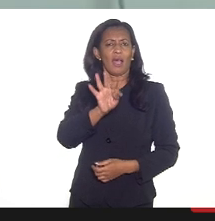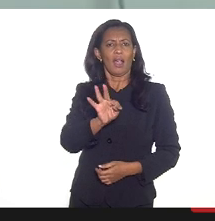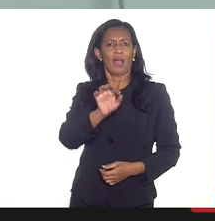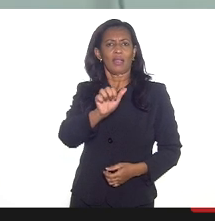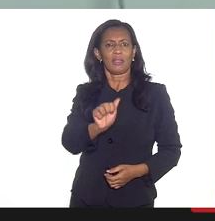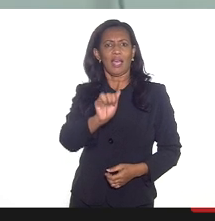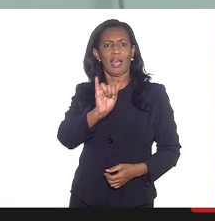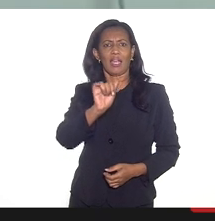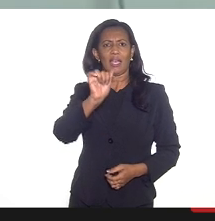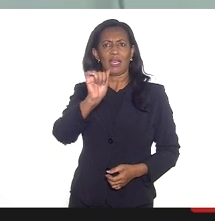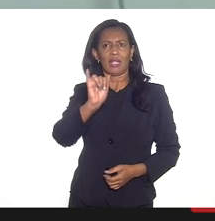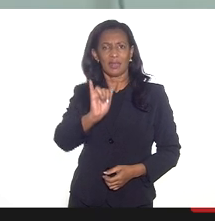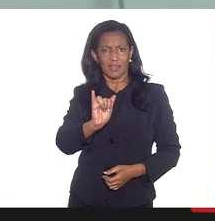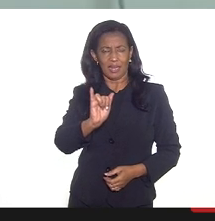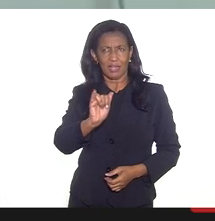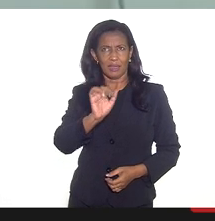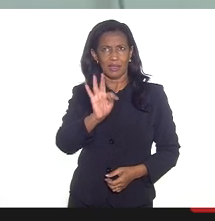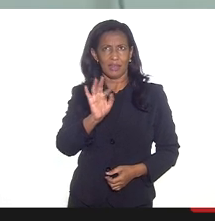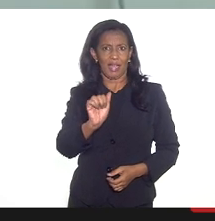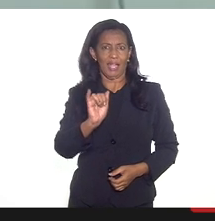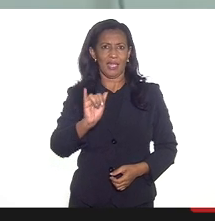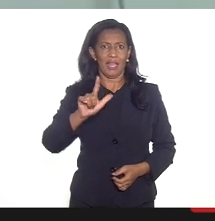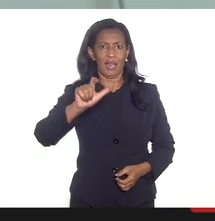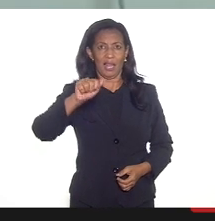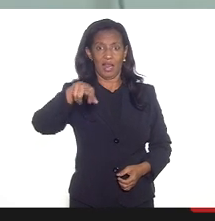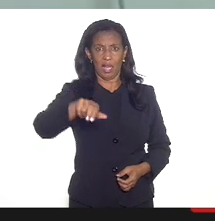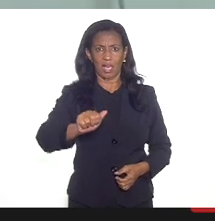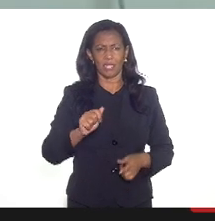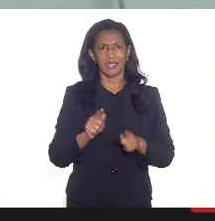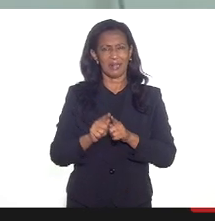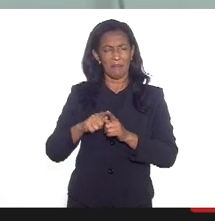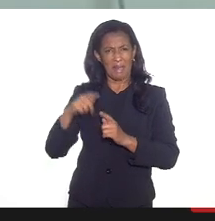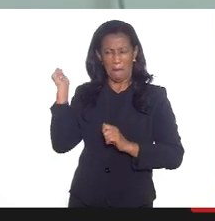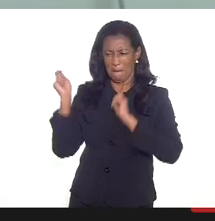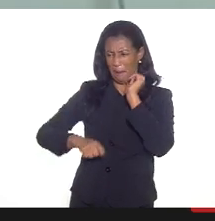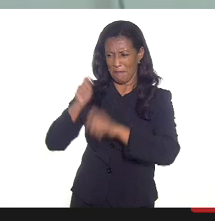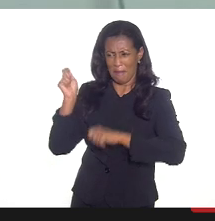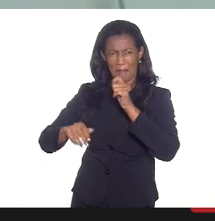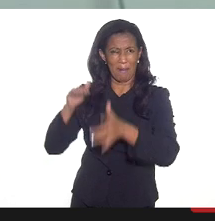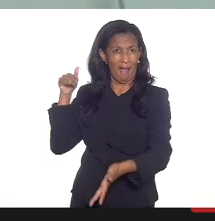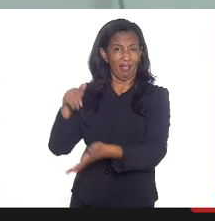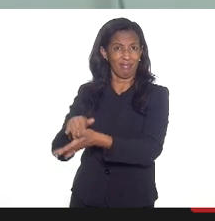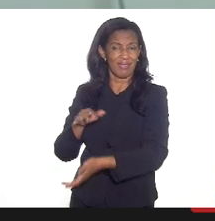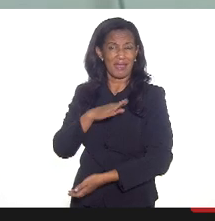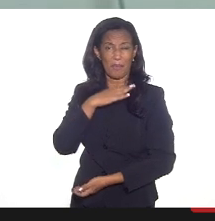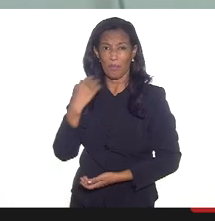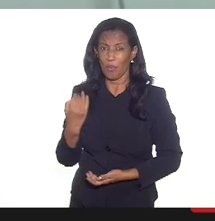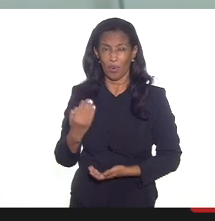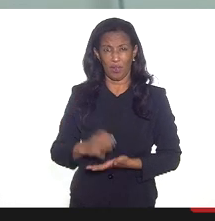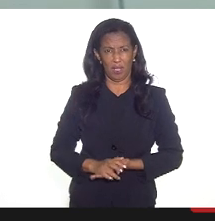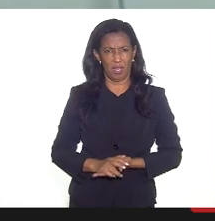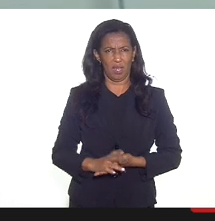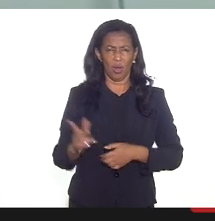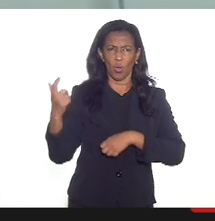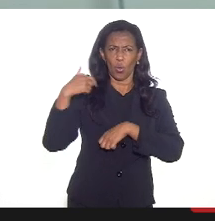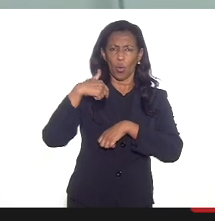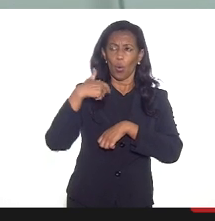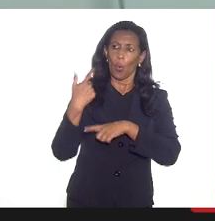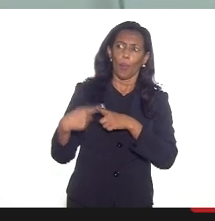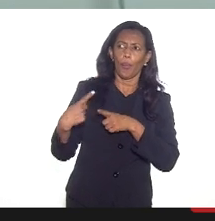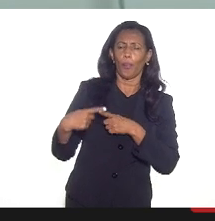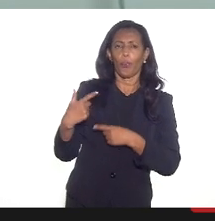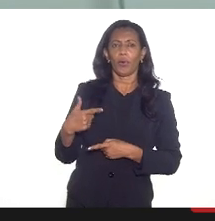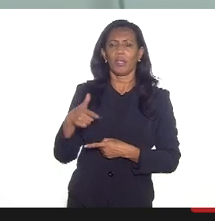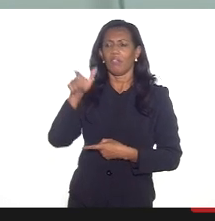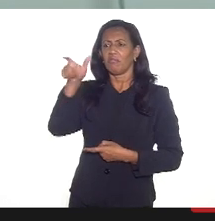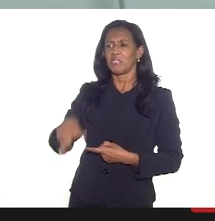Do nada, saindo de uma festa, você é espancada até a morte. Por quê? Porque você é lésbica, porque você não parece